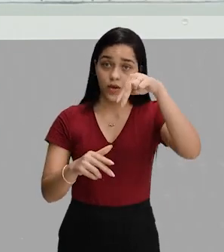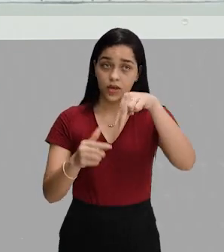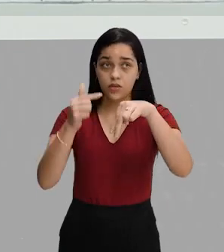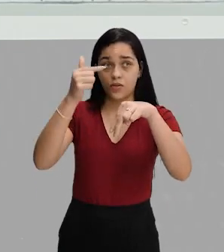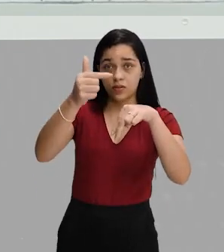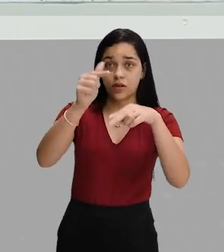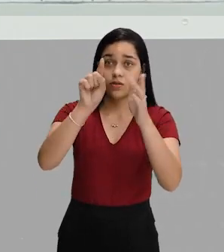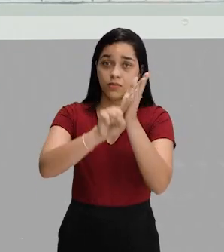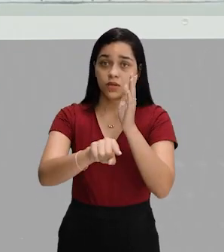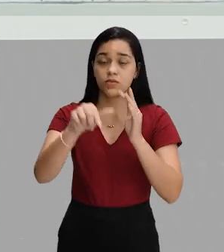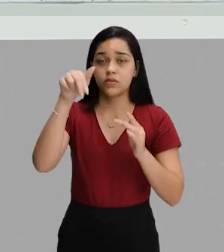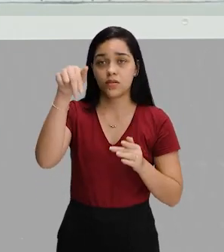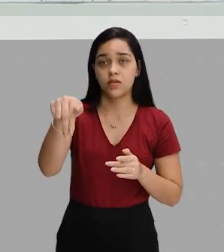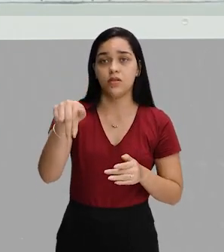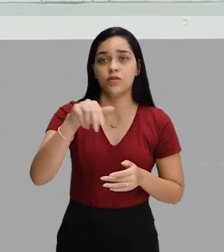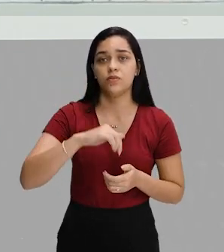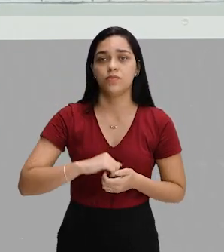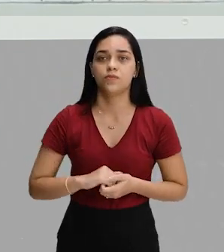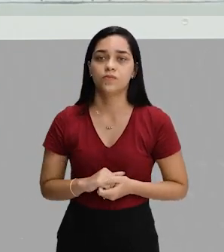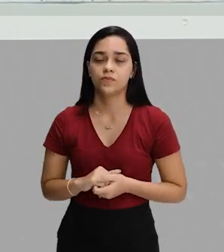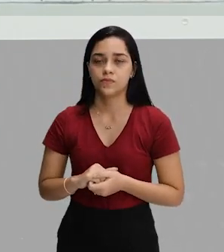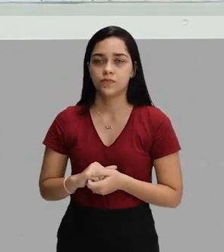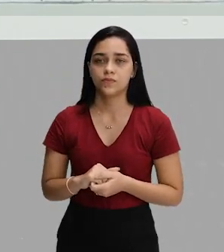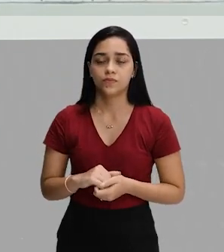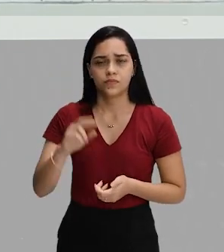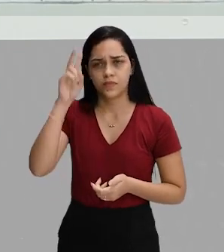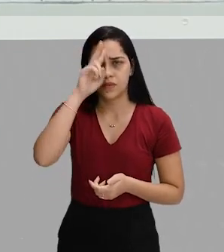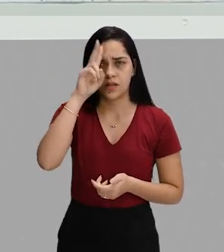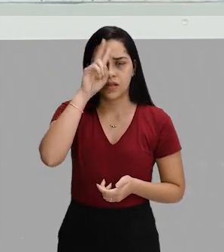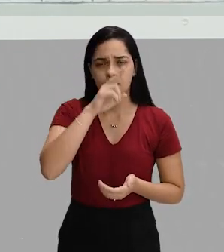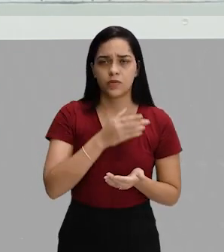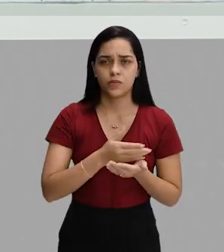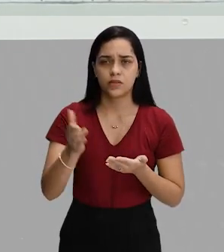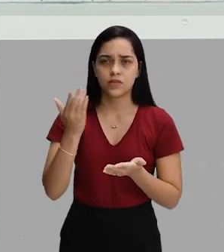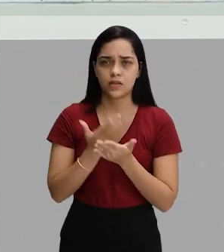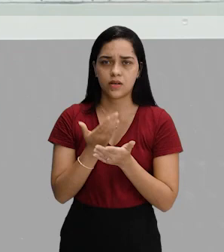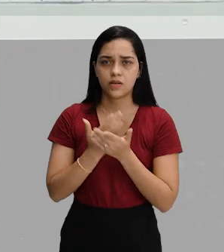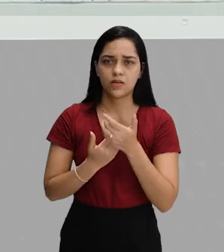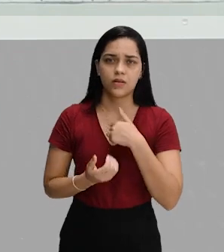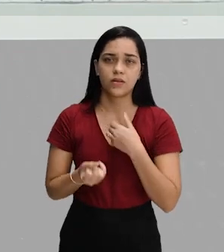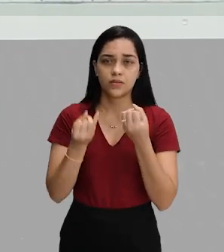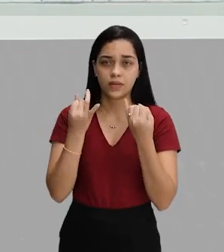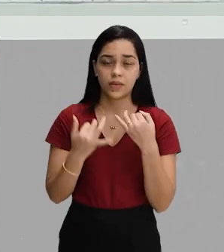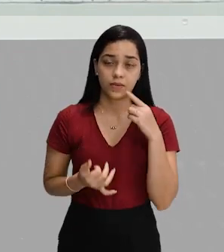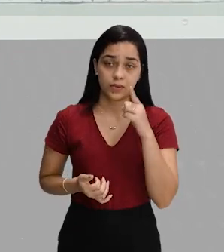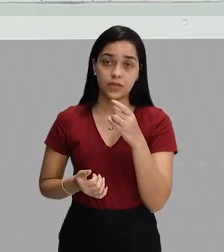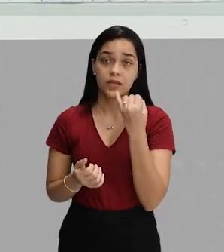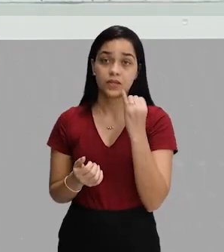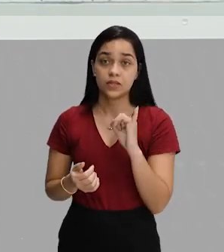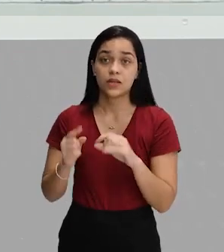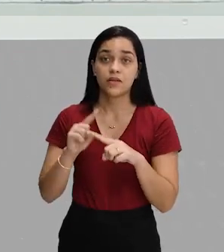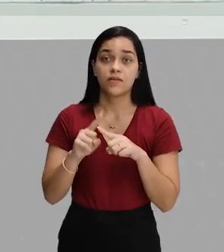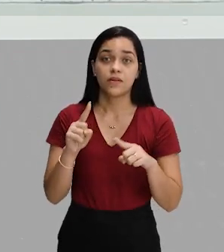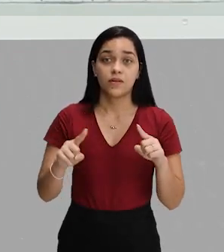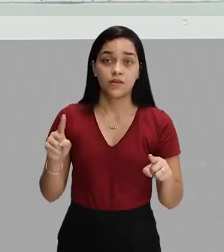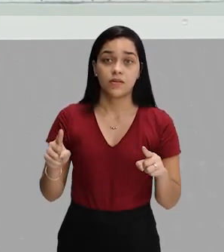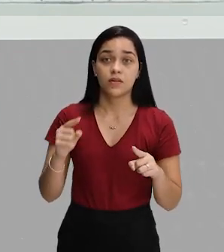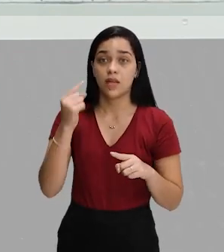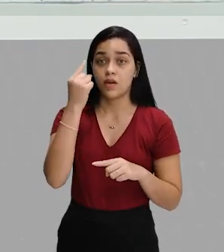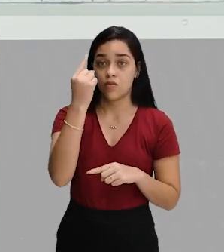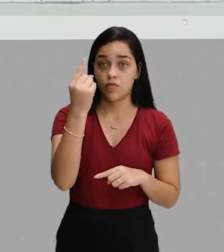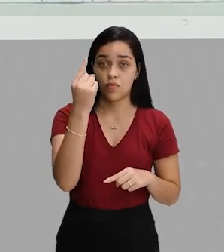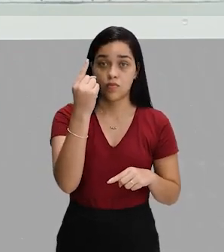ao quadrado menos N. Lembra que no começo dessa aula eu falei para você assim, ó. Se a variável estiver elevada a